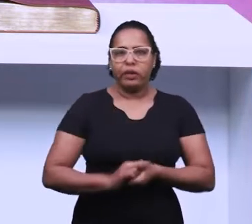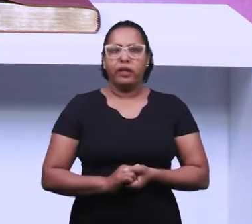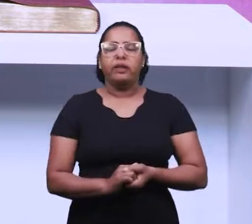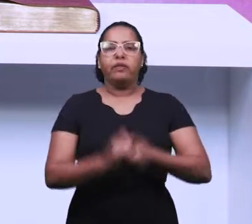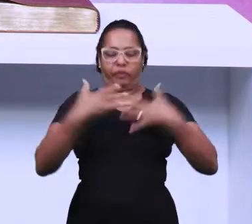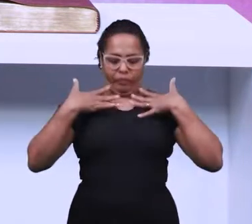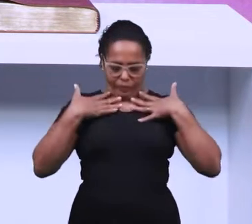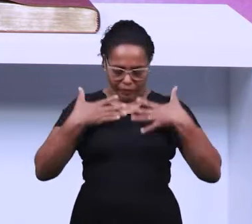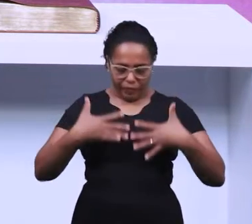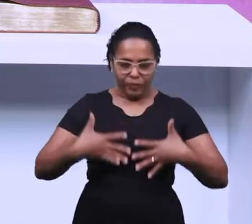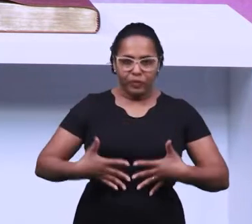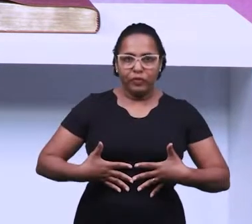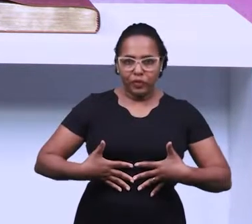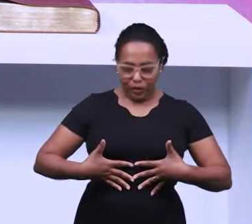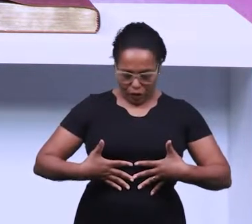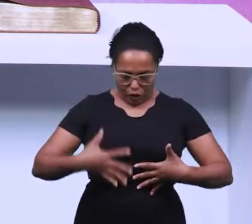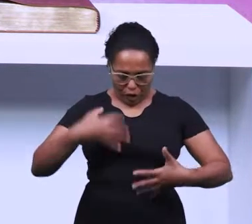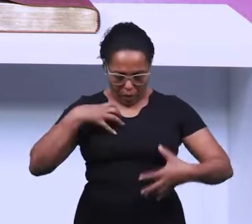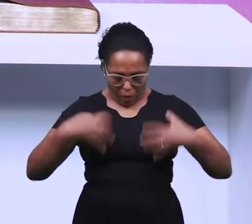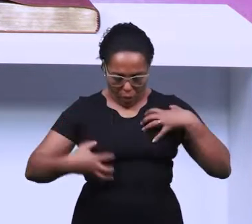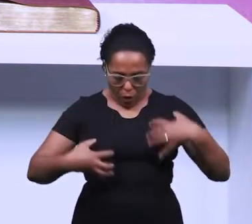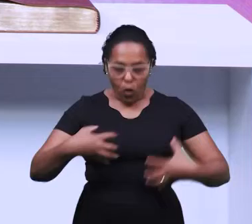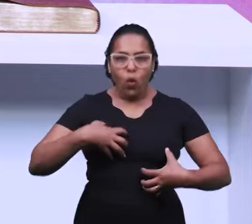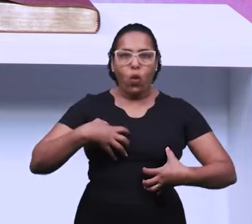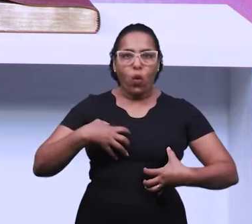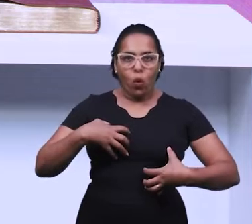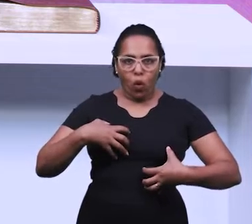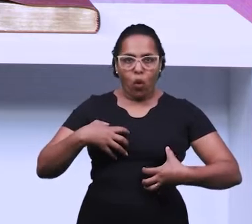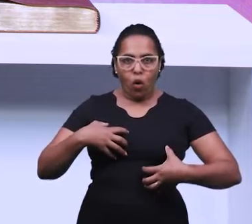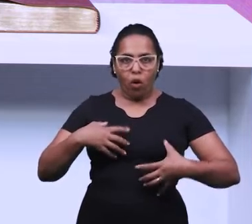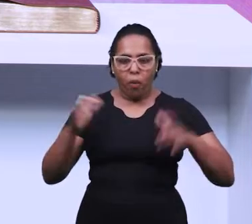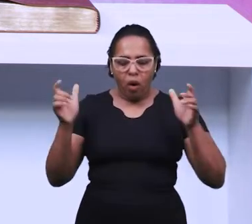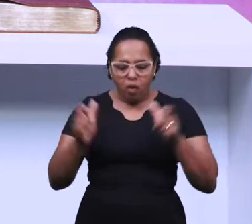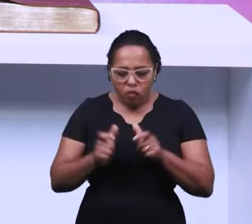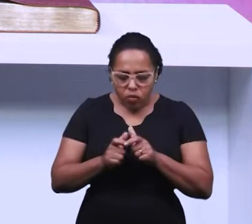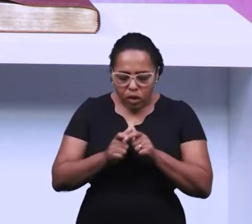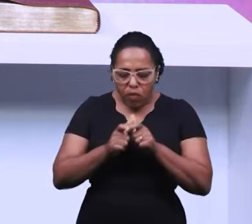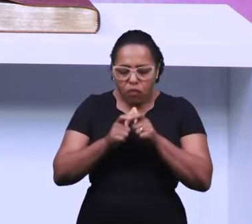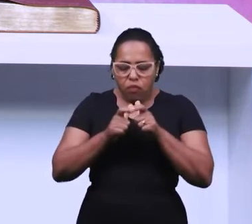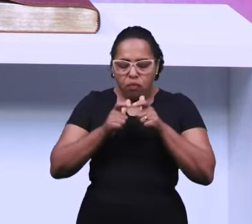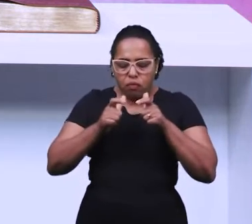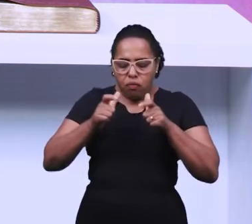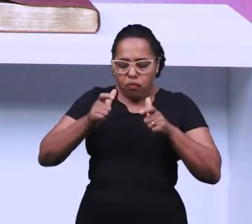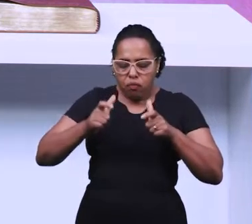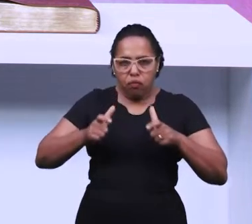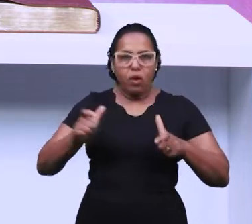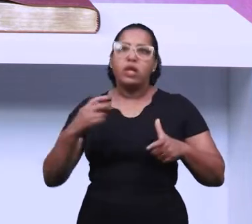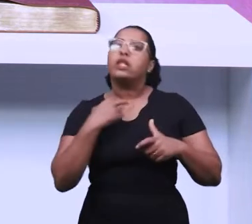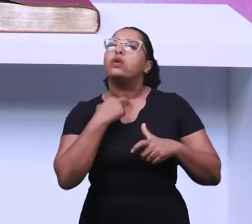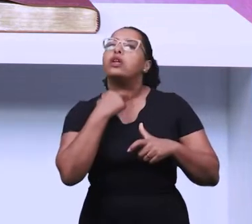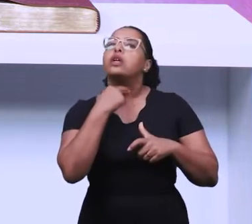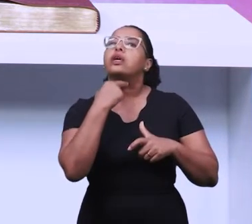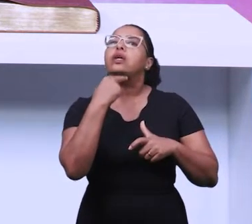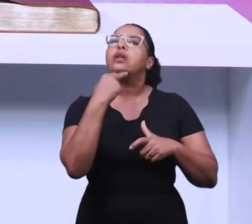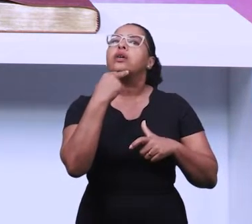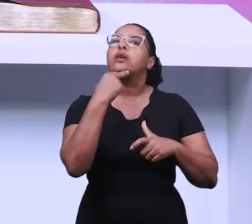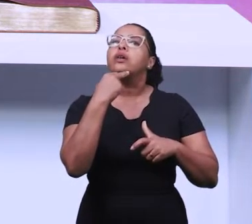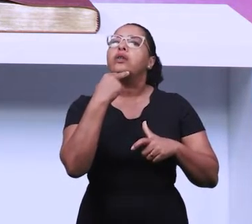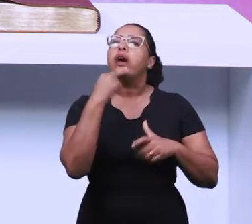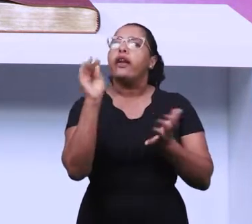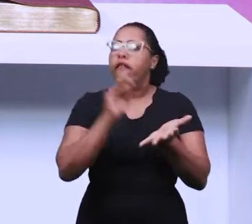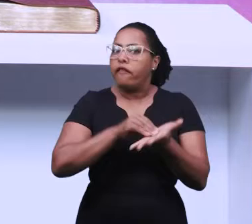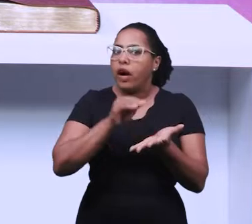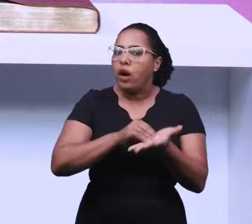fisiologia completamente desenvolvida. Portanto, ele ainda não consegue produzir voz na sua completude.